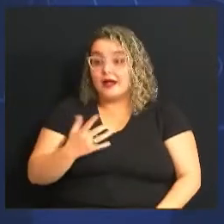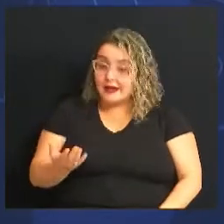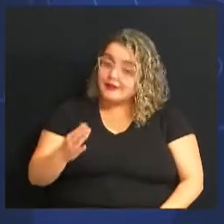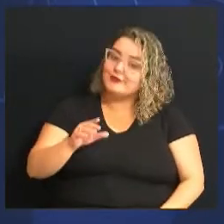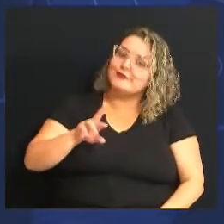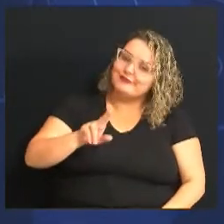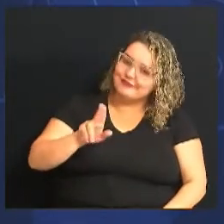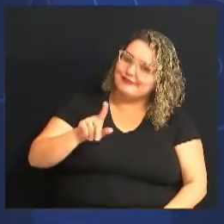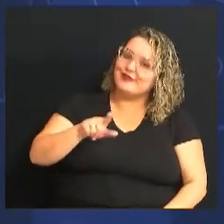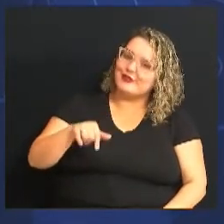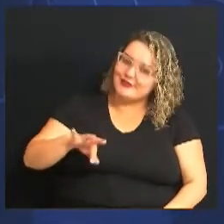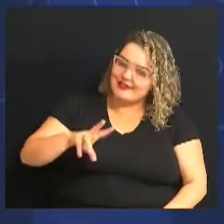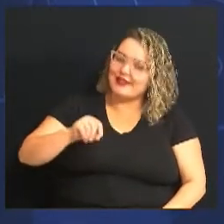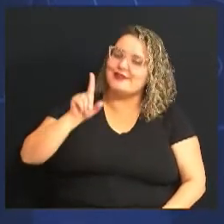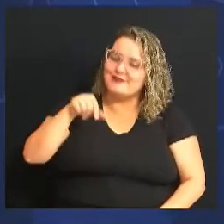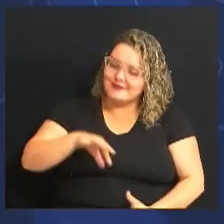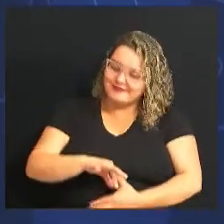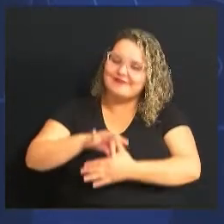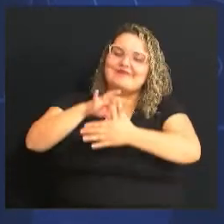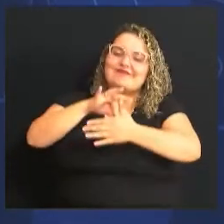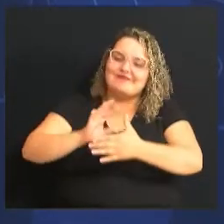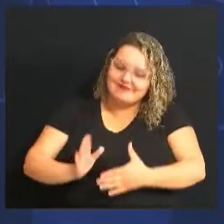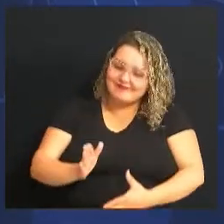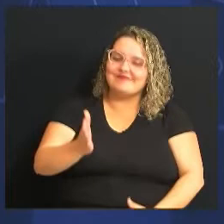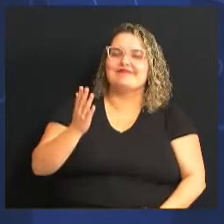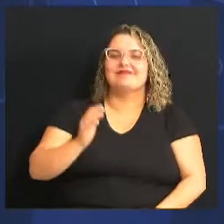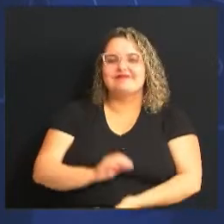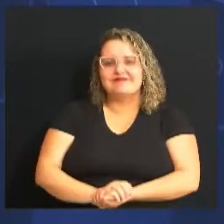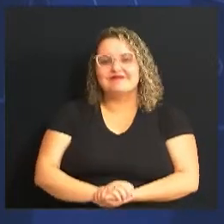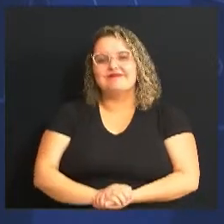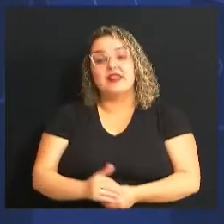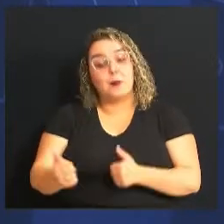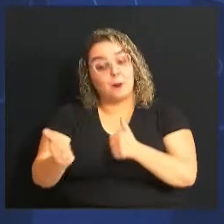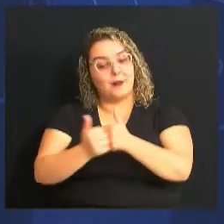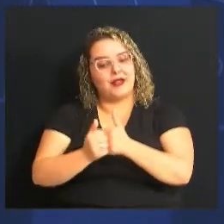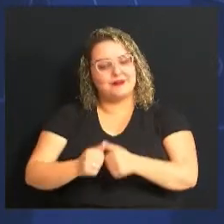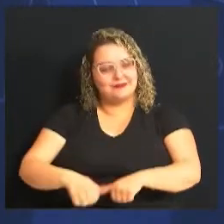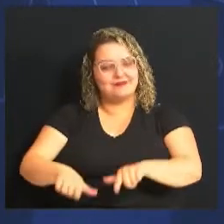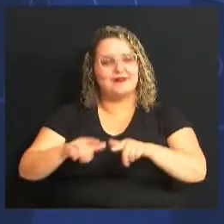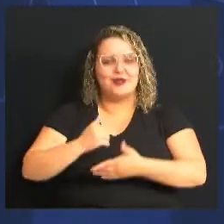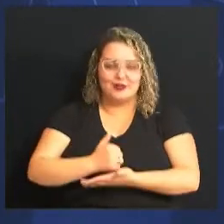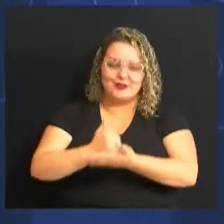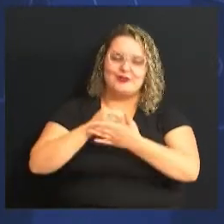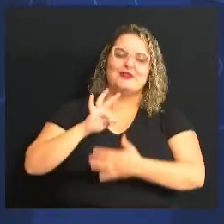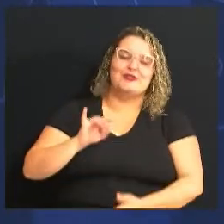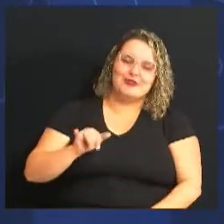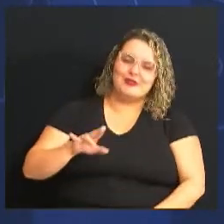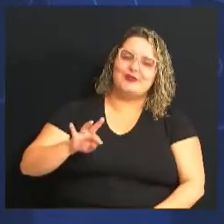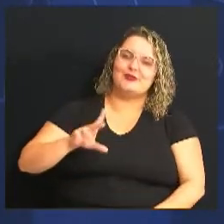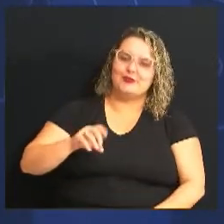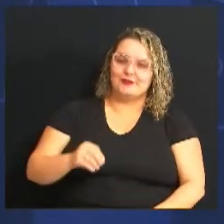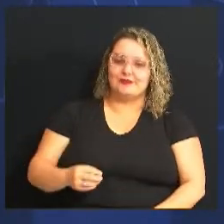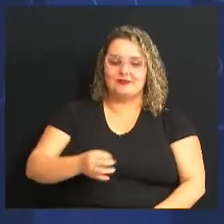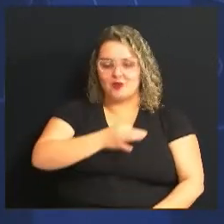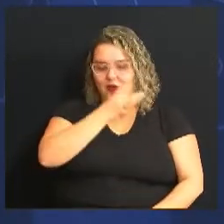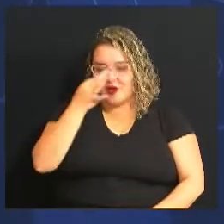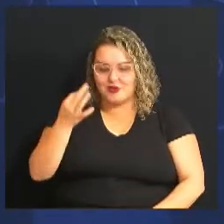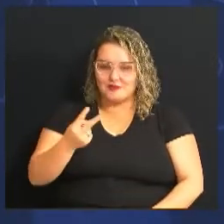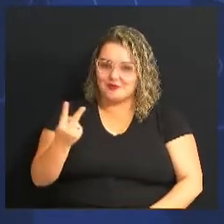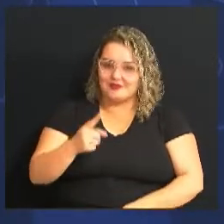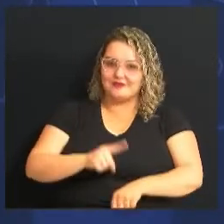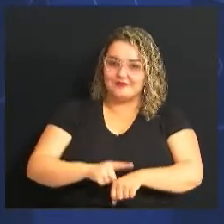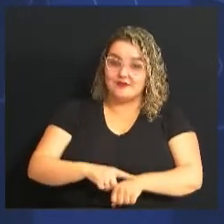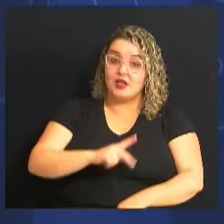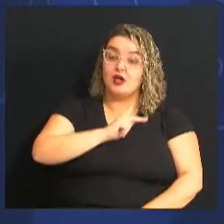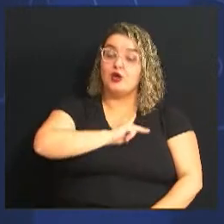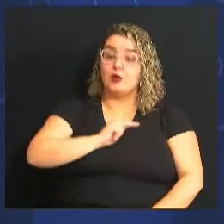Cruzeiro é o líder disparado e está muito próximo de conquistar o título, porque fez um belo segundo tempo. Bom, a Ponte volta